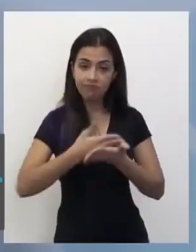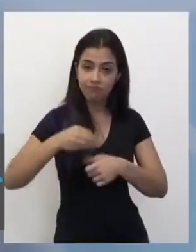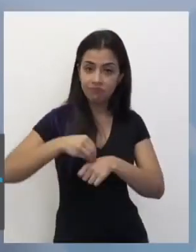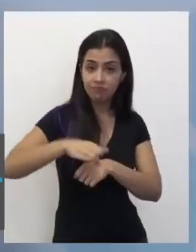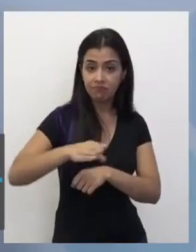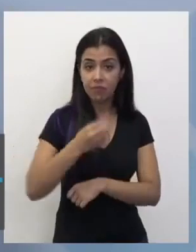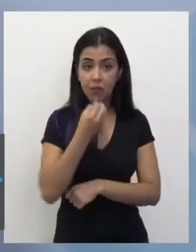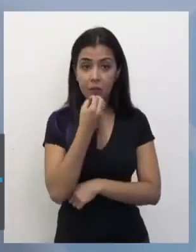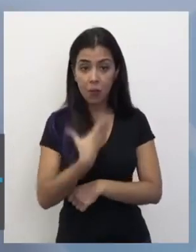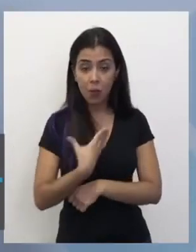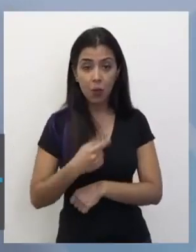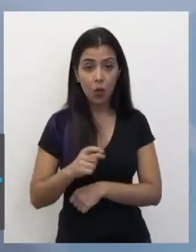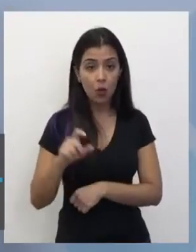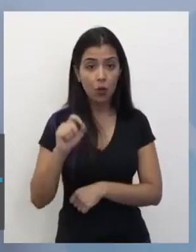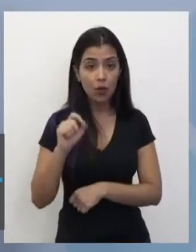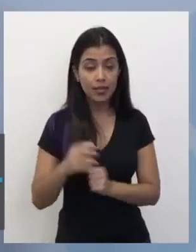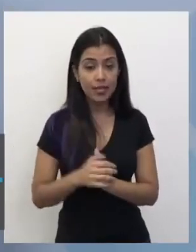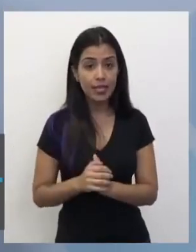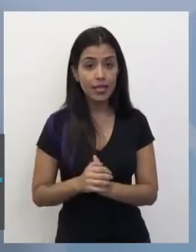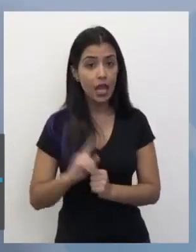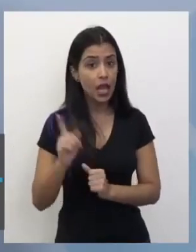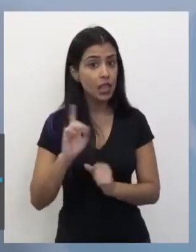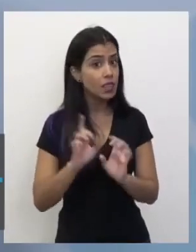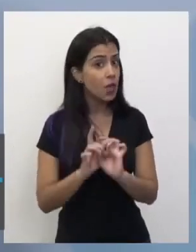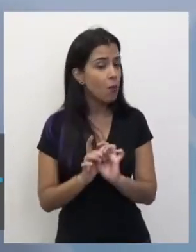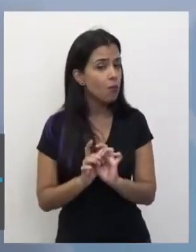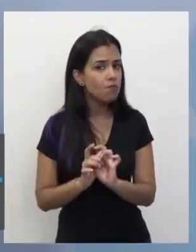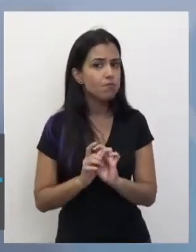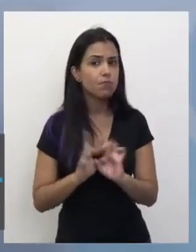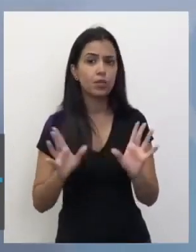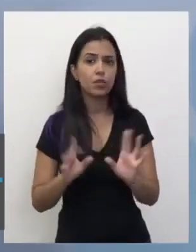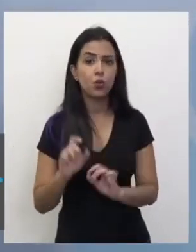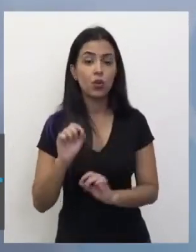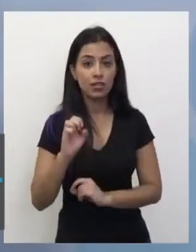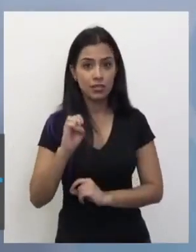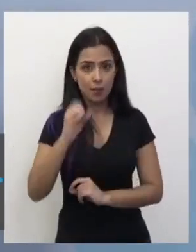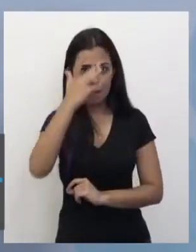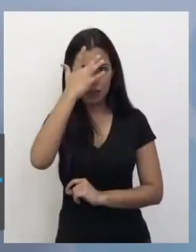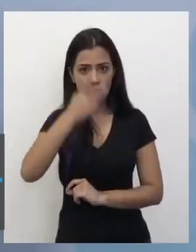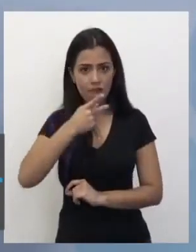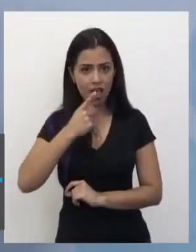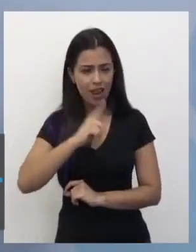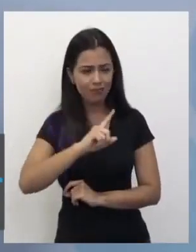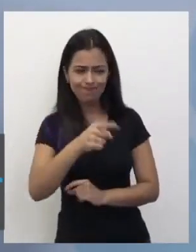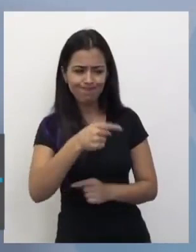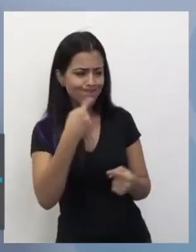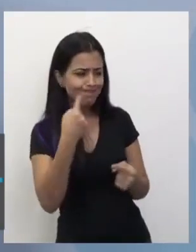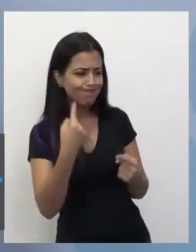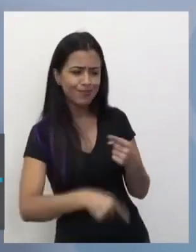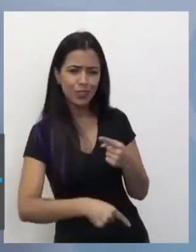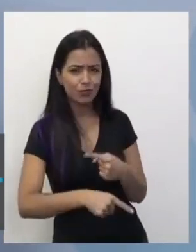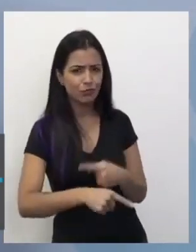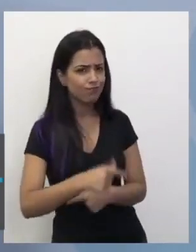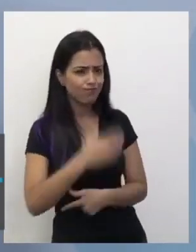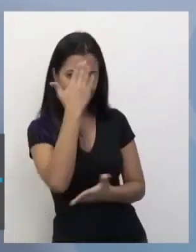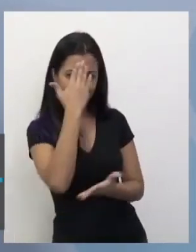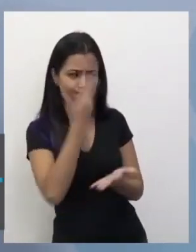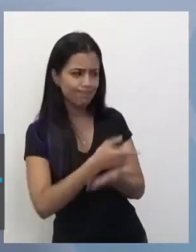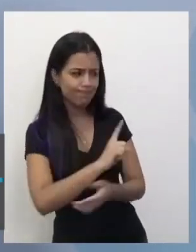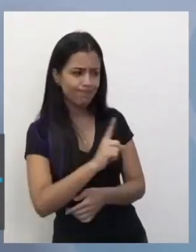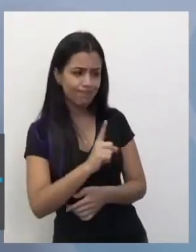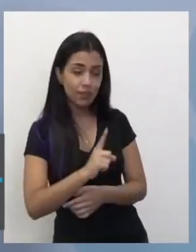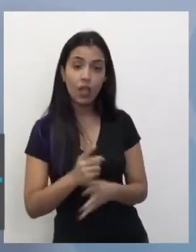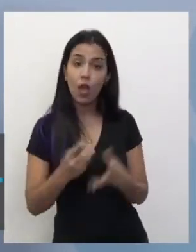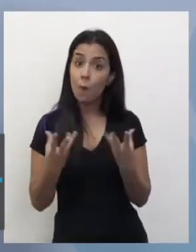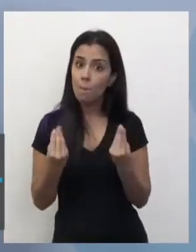seguinte: nunca permita que alguém diga para você que não é possível para você. Tá? Eu, infelizmente, durante muito tempo ouvi,